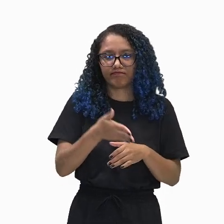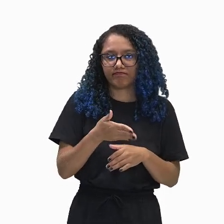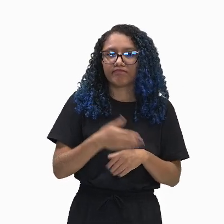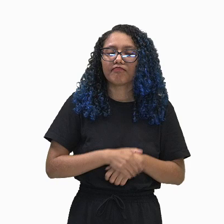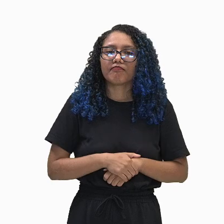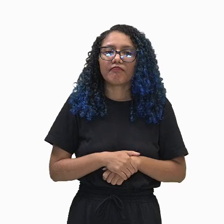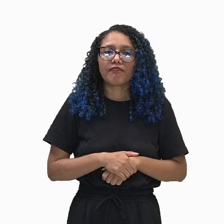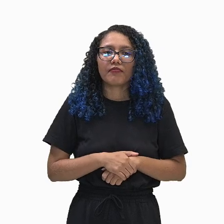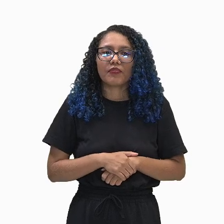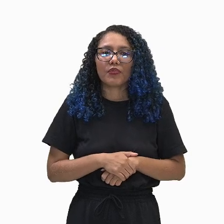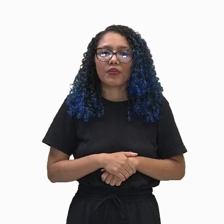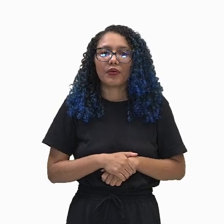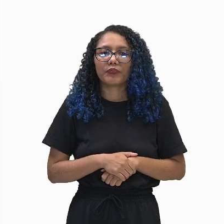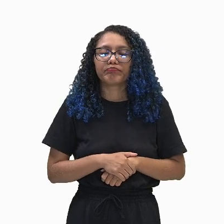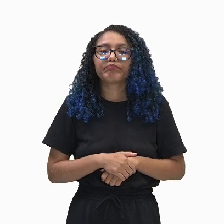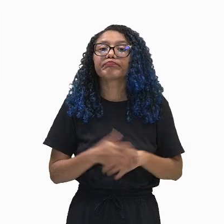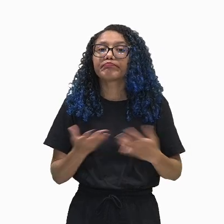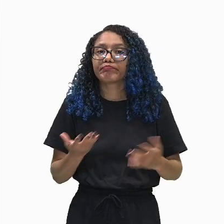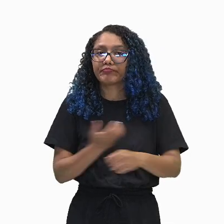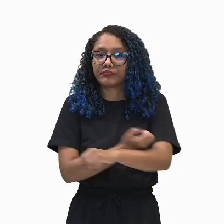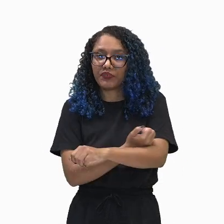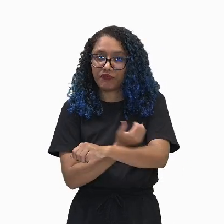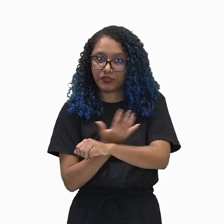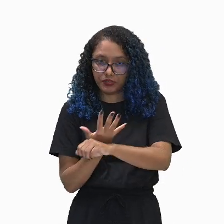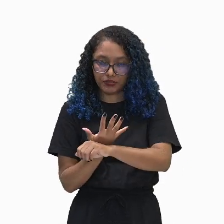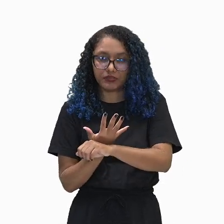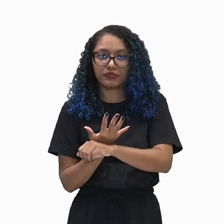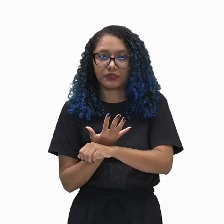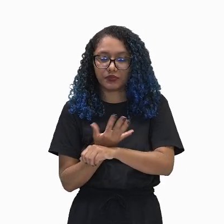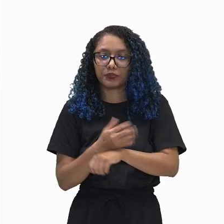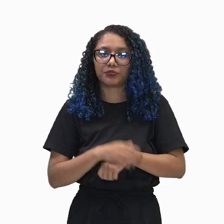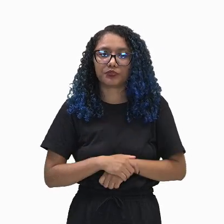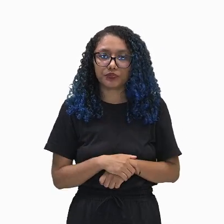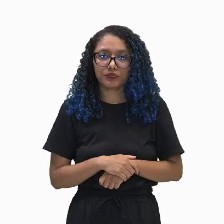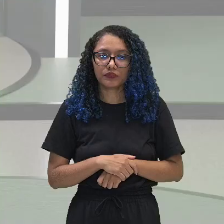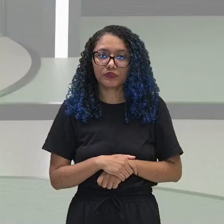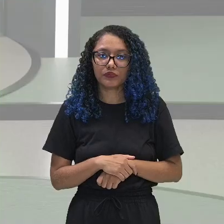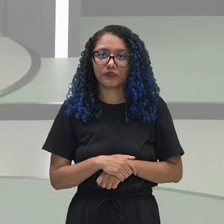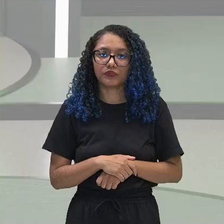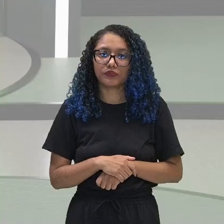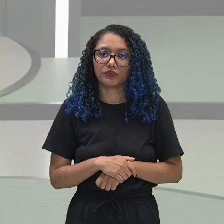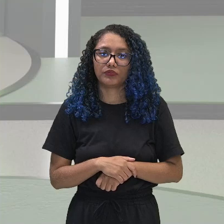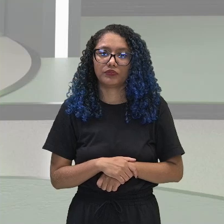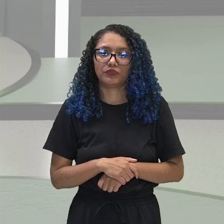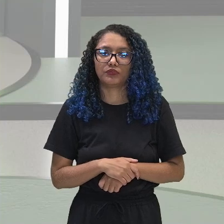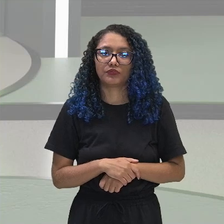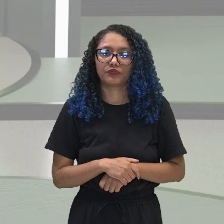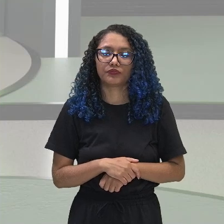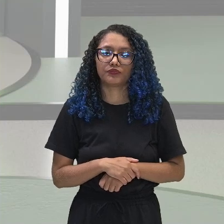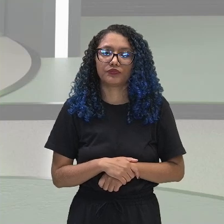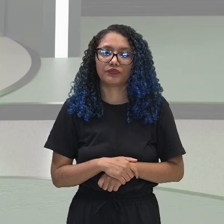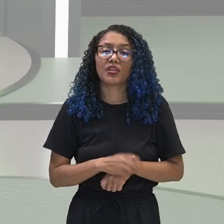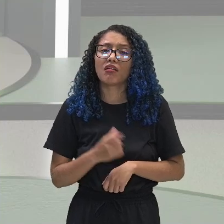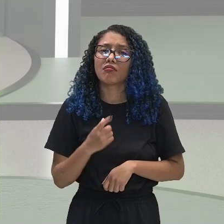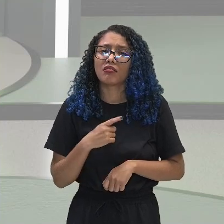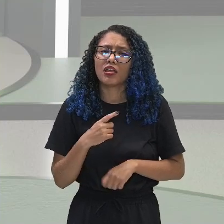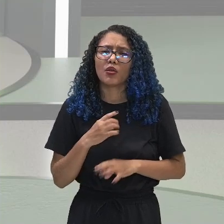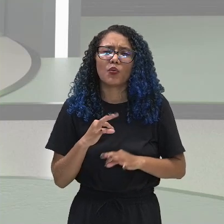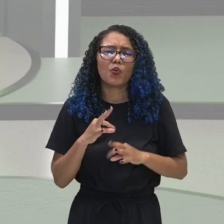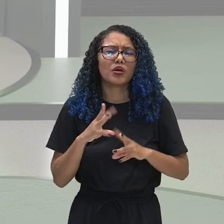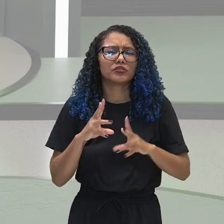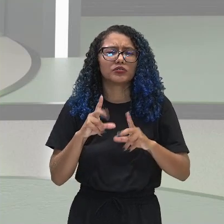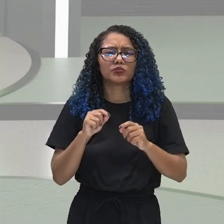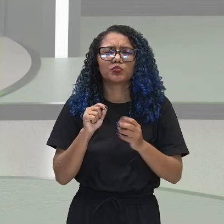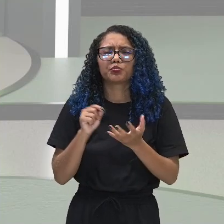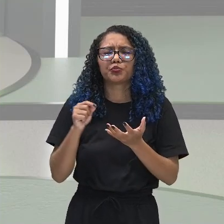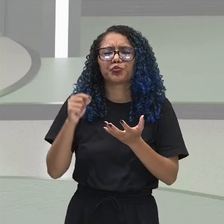modo geral, que é a nossa grande representação aqui didática, ela estará presente em